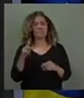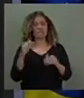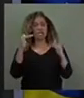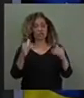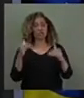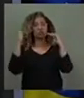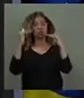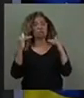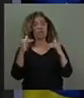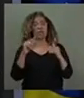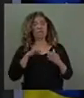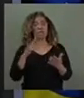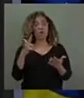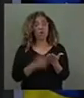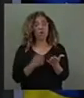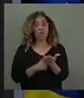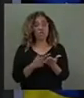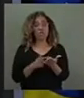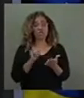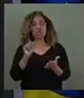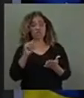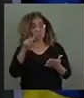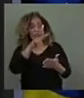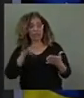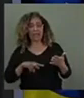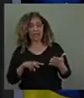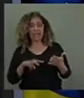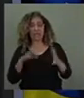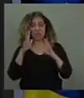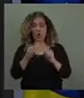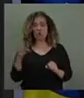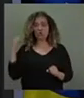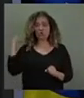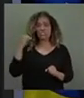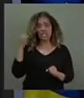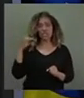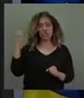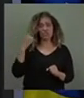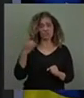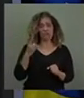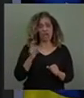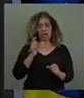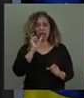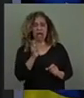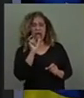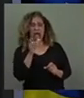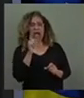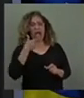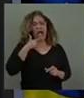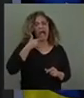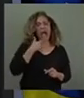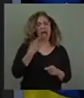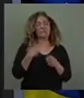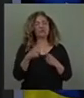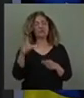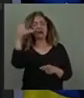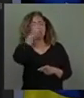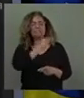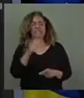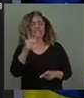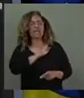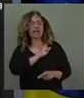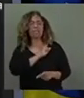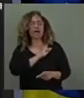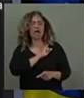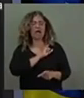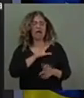livro, ele recomendando a leitura aos senadores e aos deputados, debochando, para aprender a amar a democracia. Quem é que